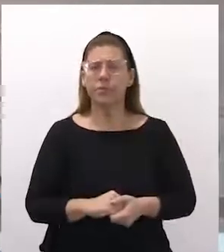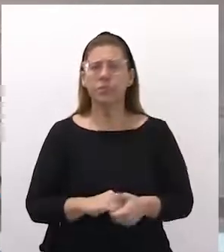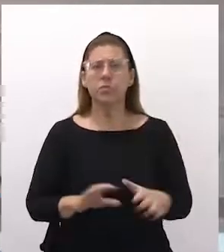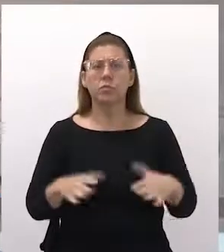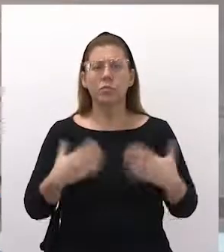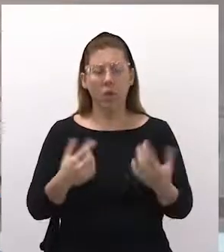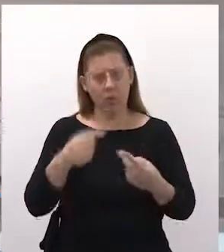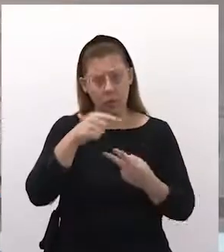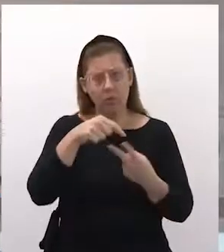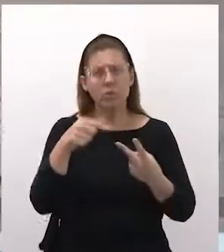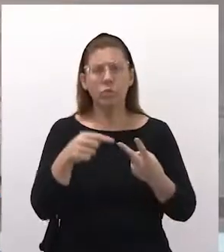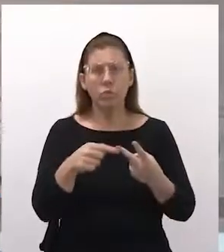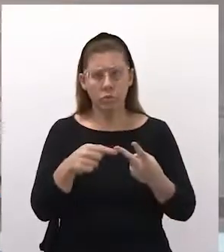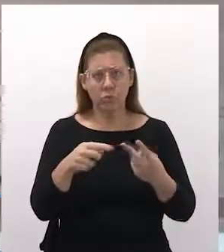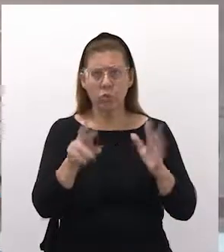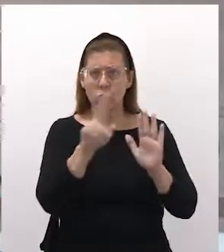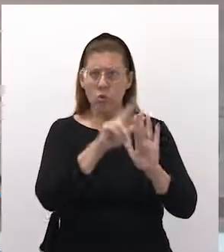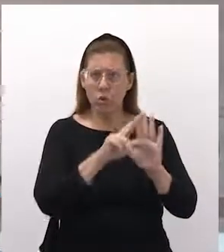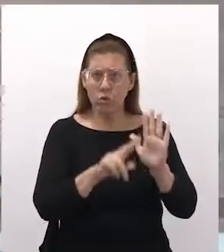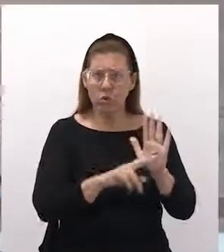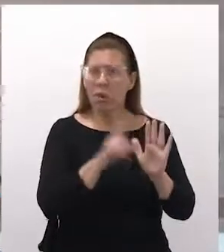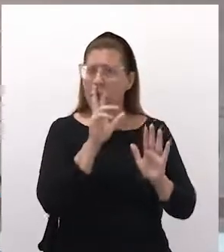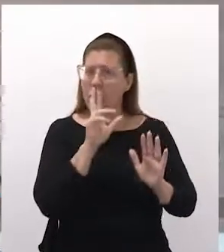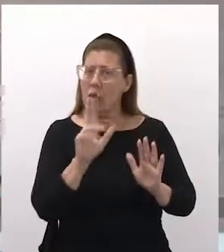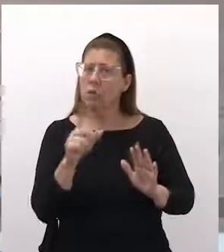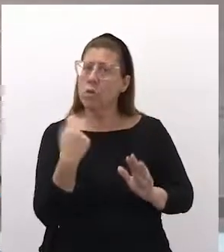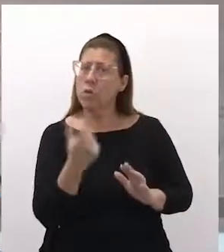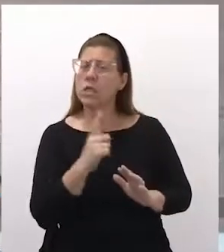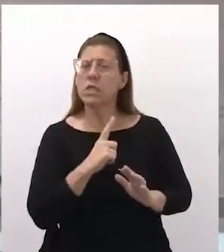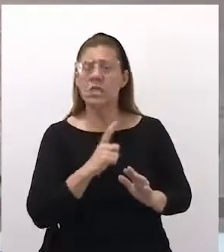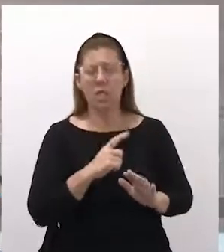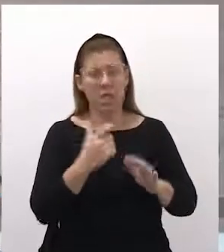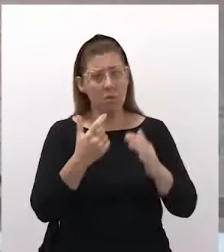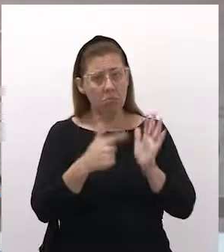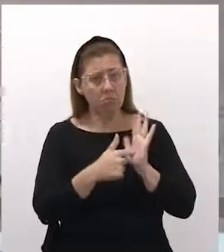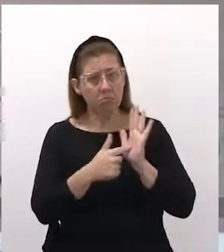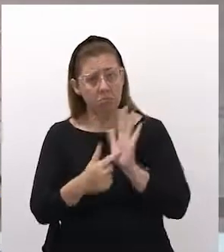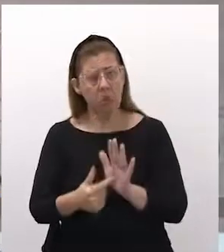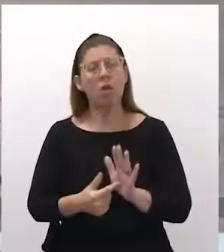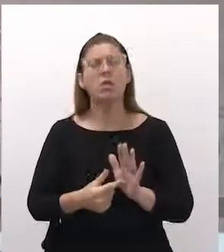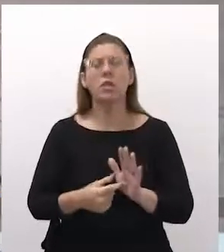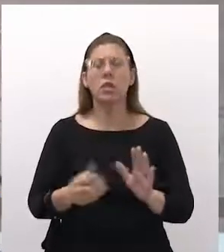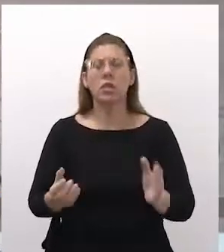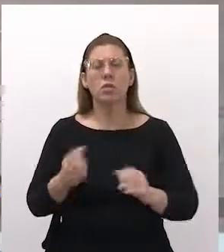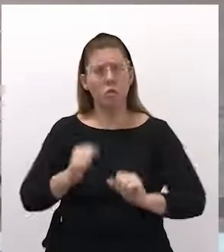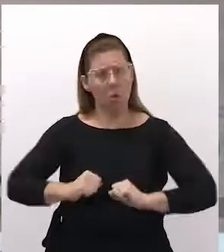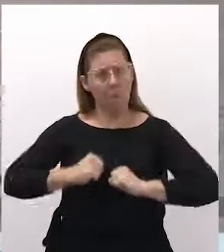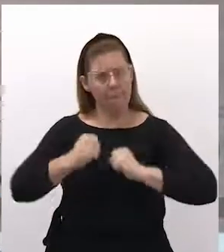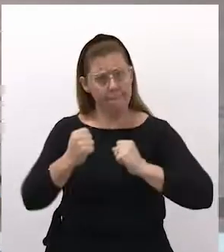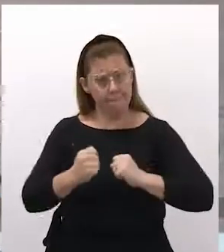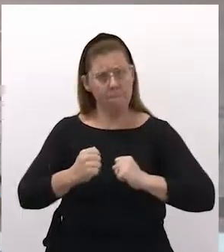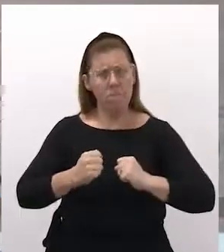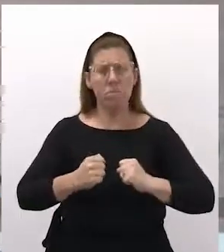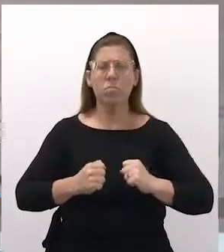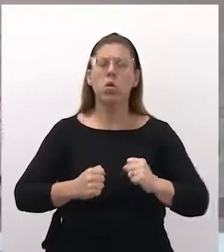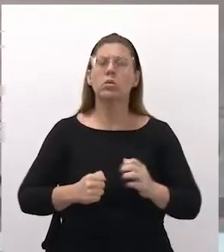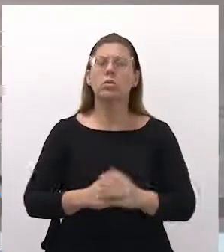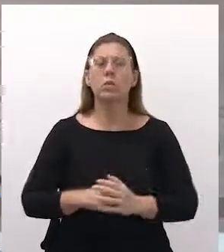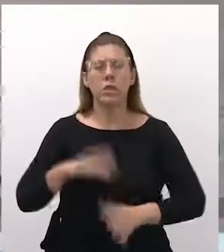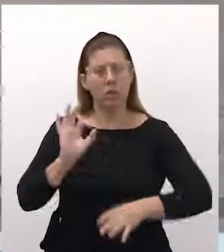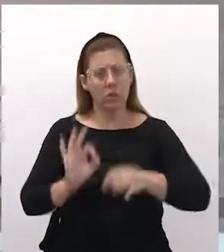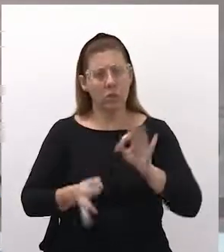nessas duas normas, a resposta que a gente tem dado enquanto Poder Judiciário, e aí os juízes da infância